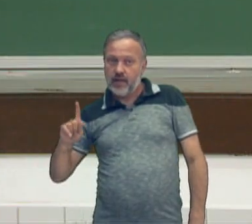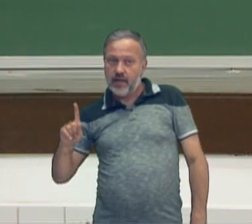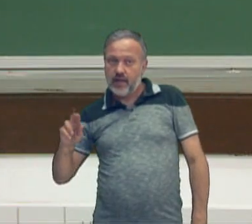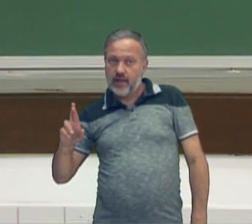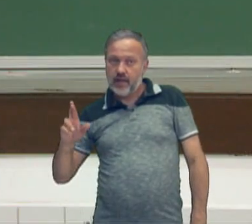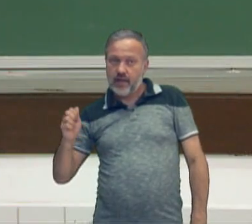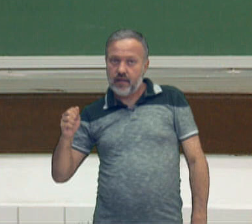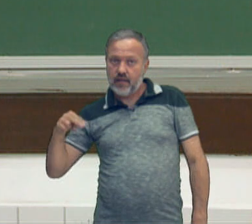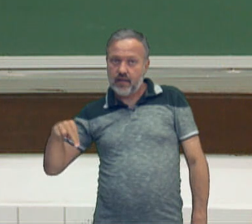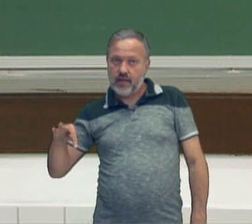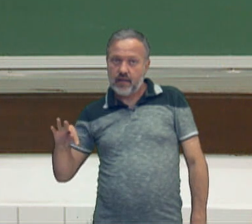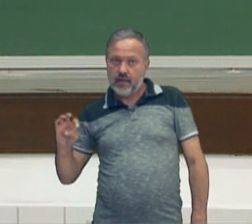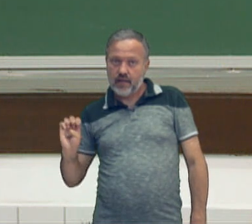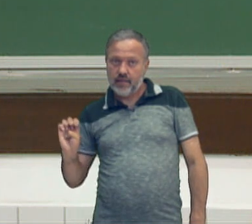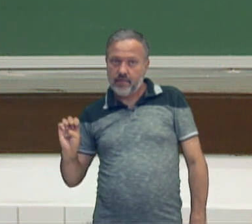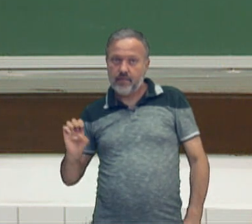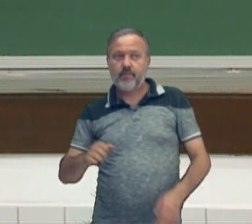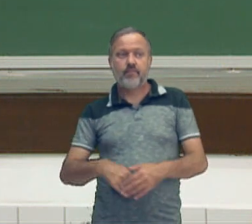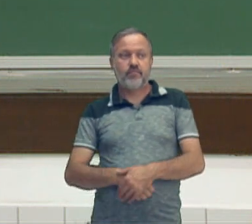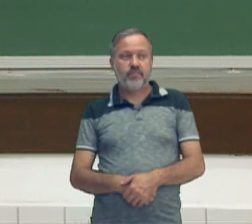indo embora. Joia?